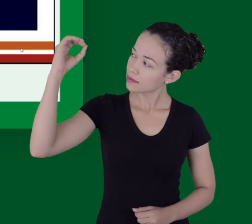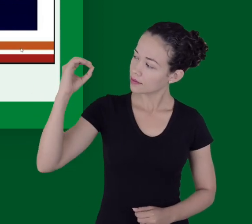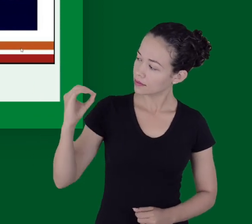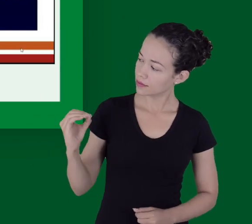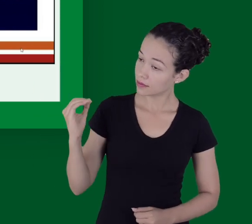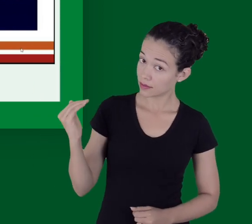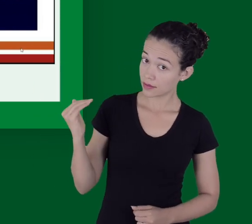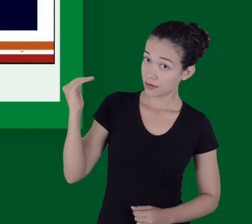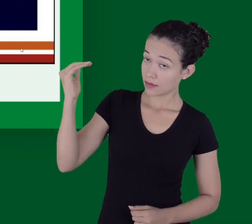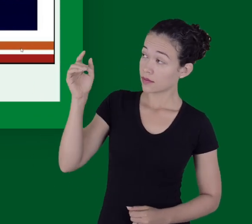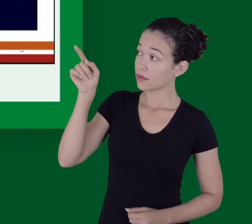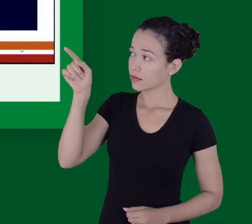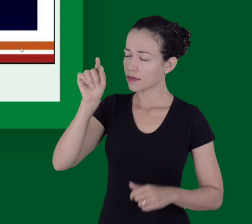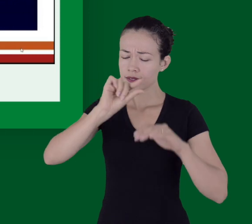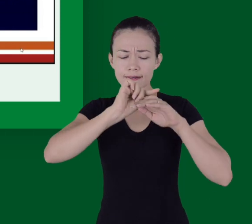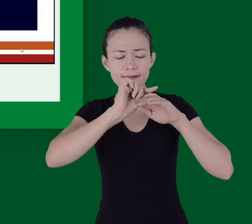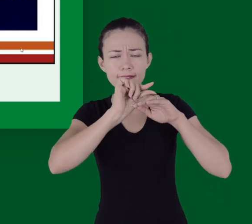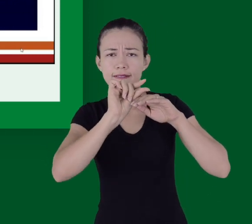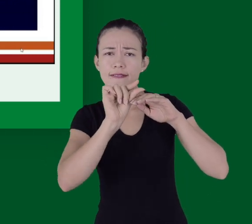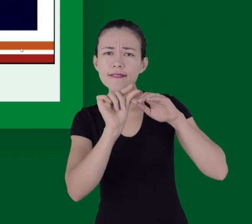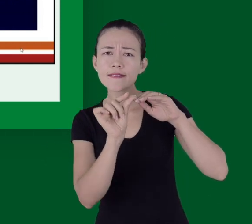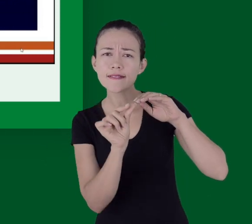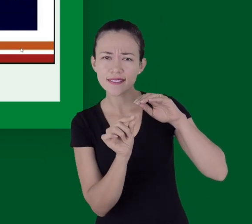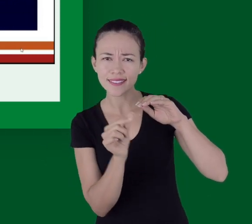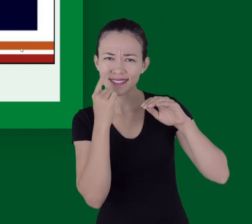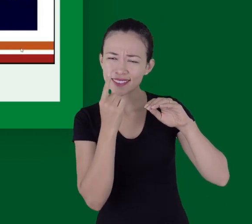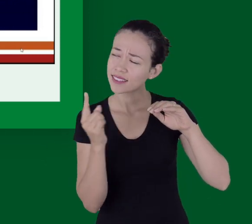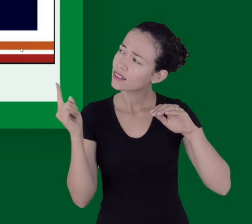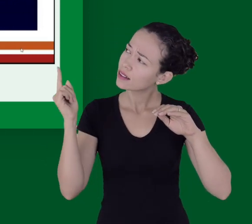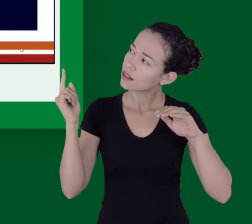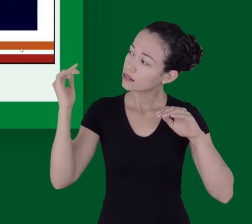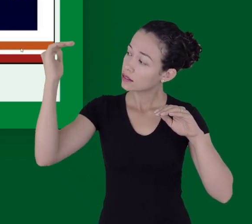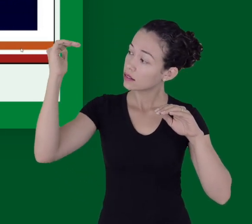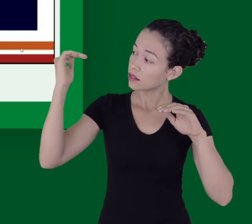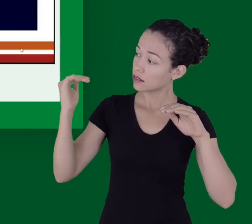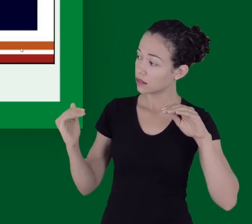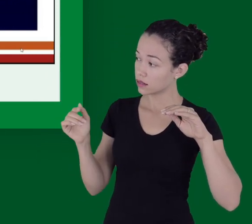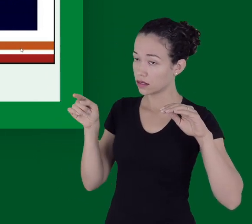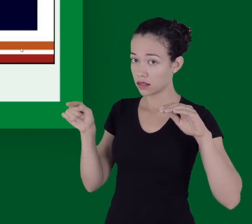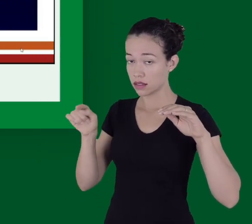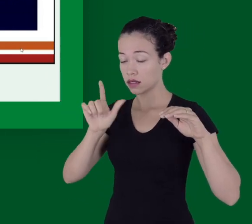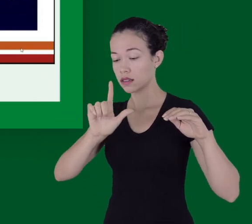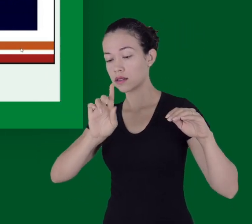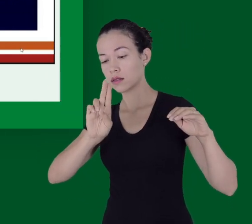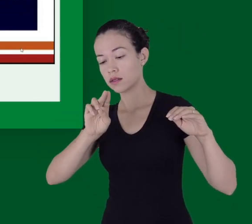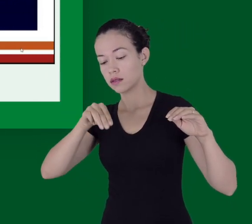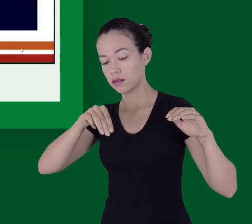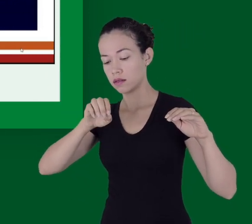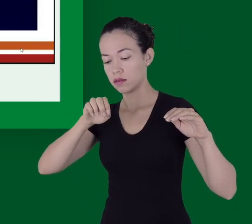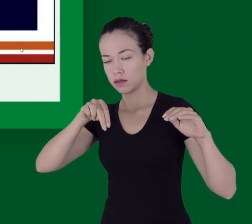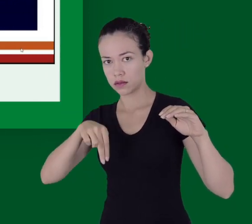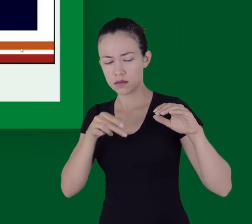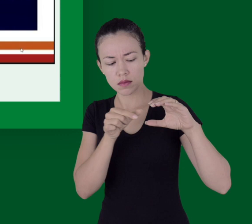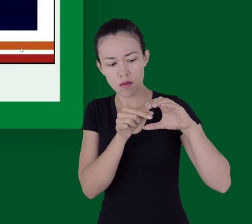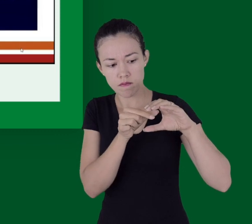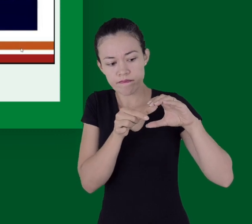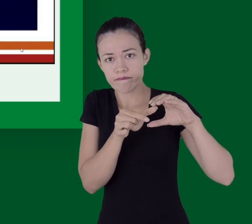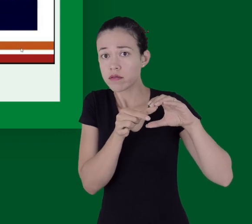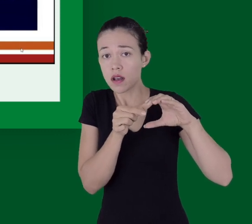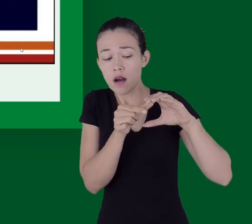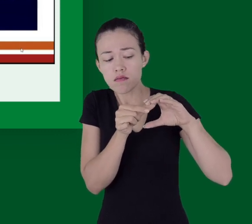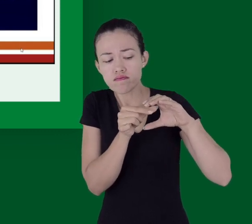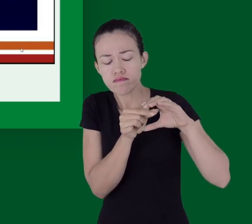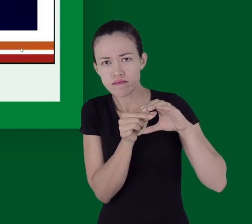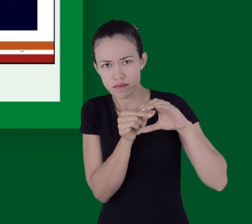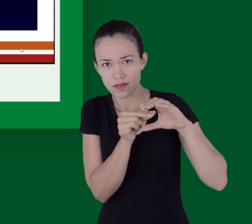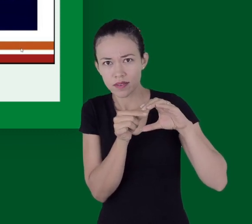A de cima a gente chama de placa vulnerável, que tem uma capa fibrosa bem fininha. Vocês conseguem diferenciar que a de baixo tem um lumen menor. Você